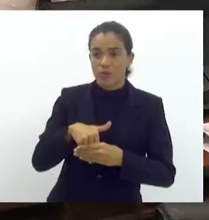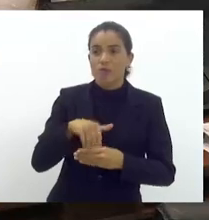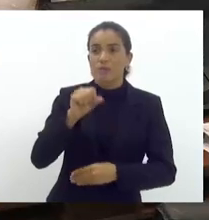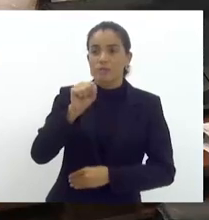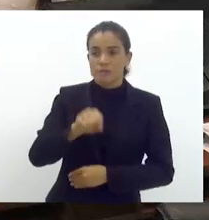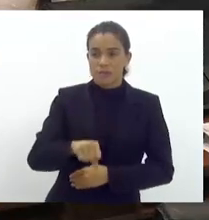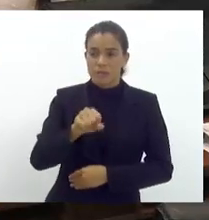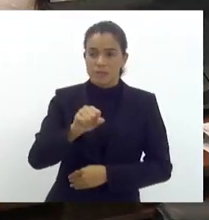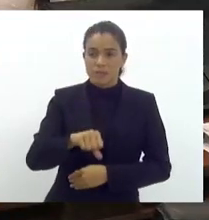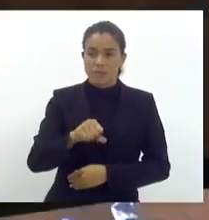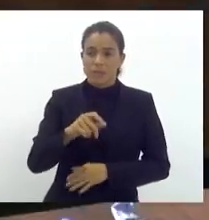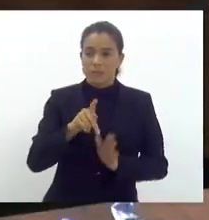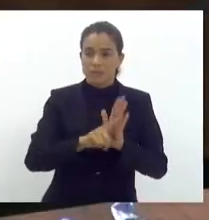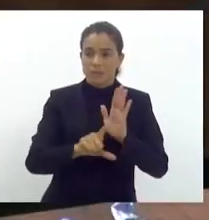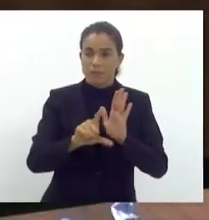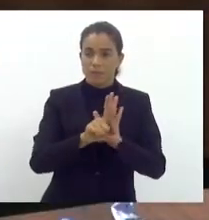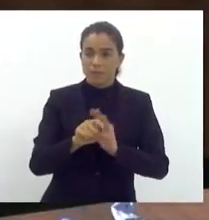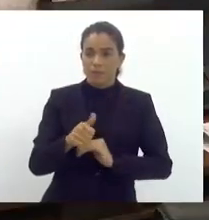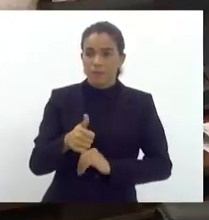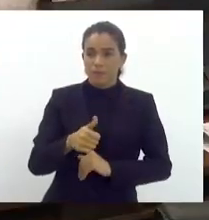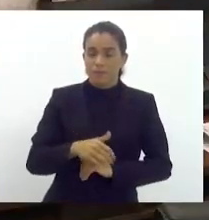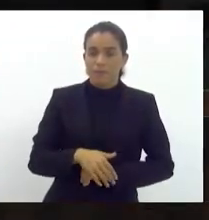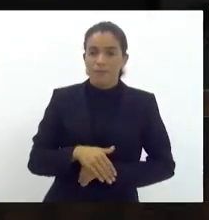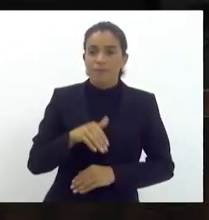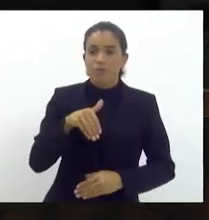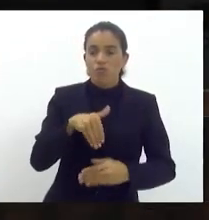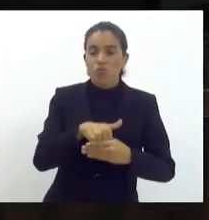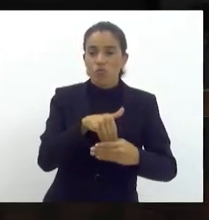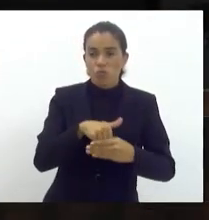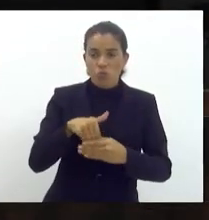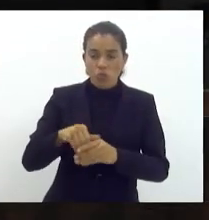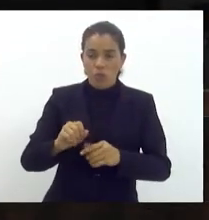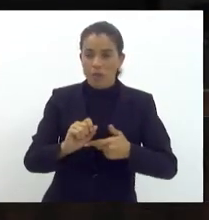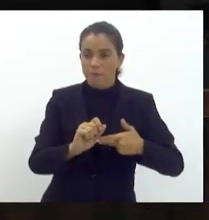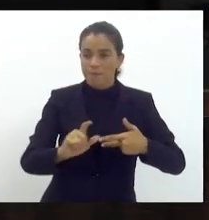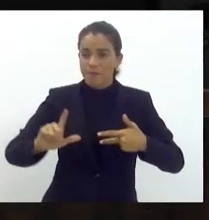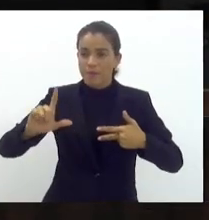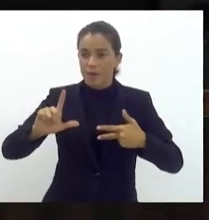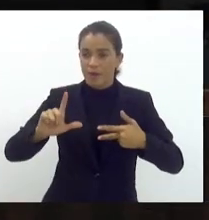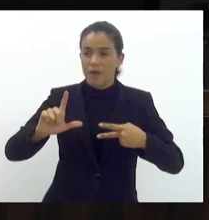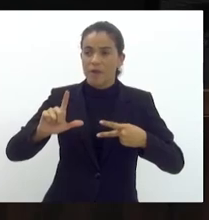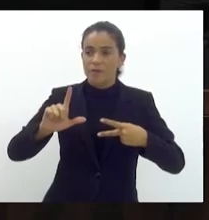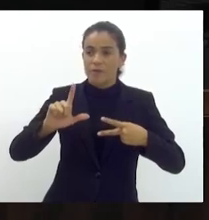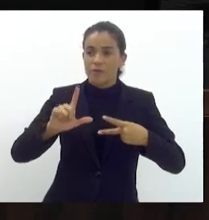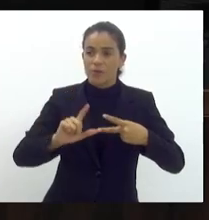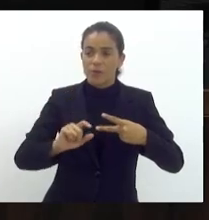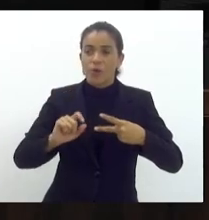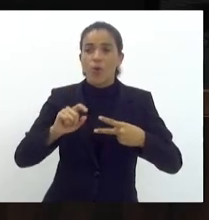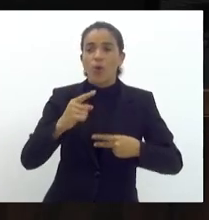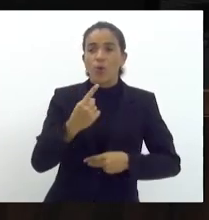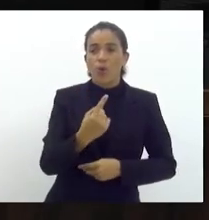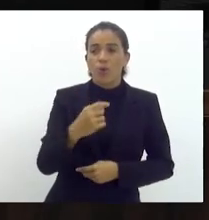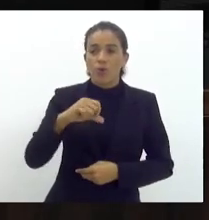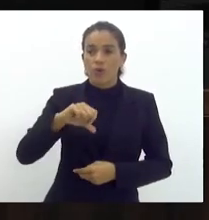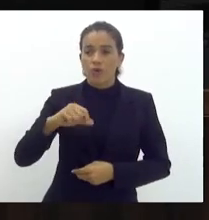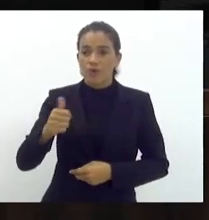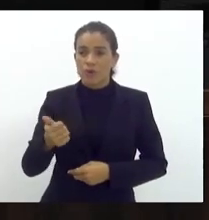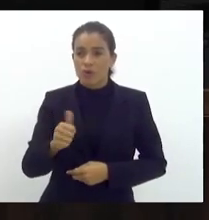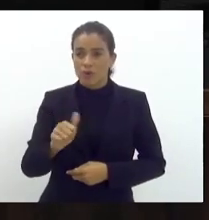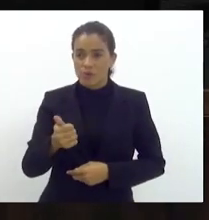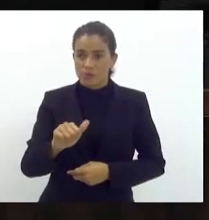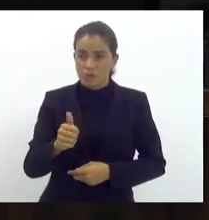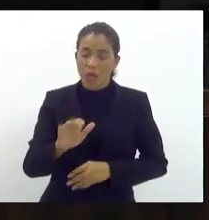meu voto sim na pele muito obrigado em votação os destaques das emendas Deputado Luiz Paulo 19 e 11